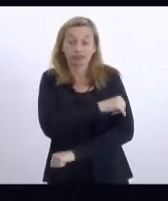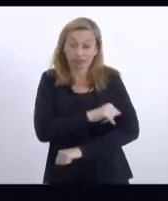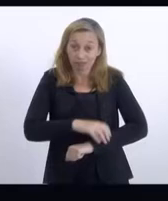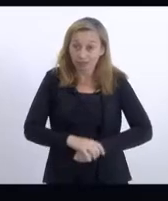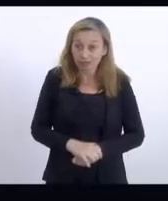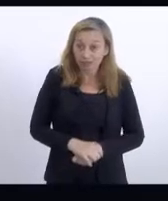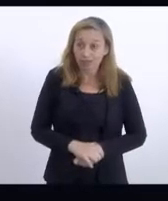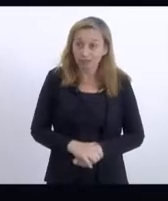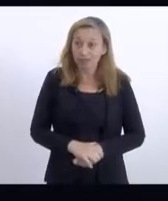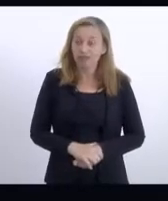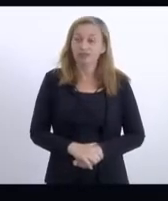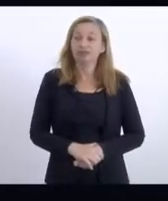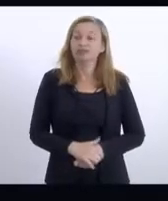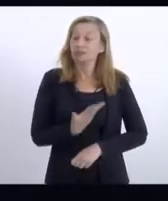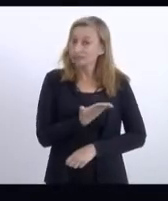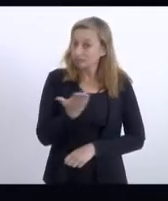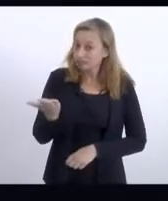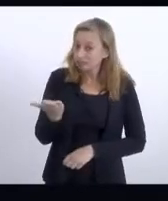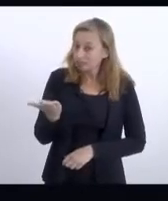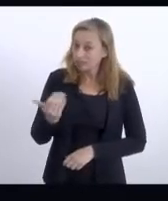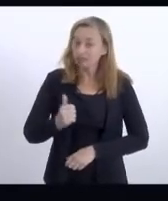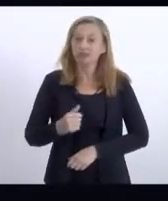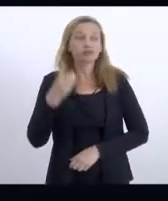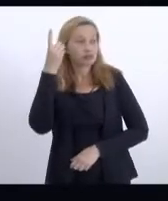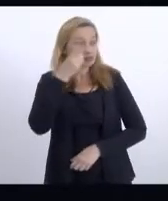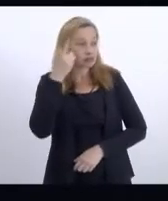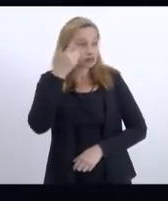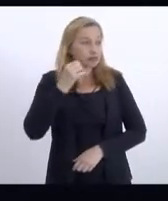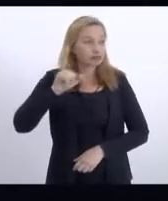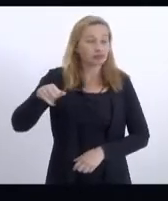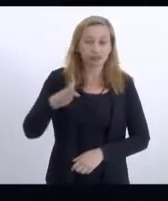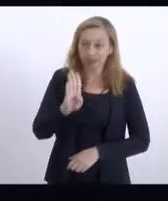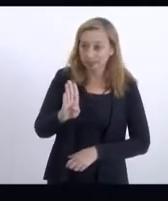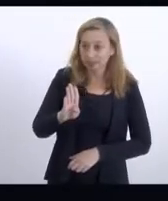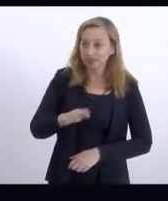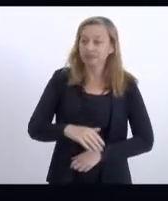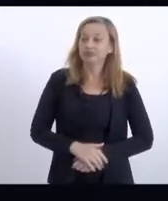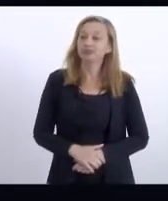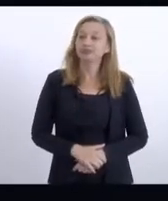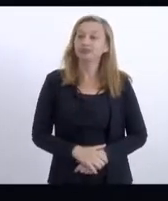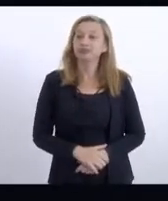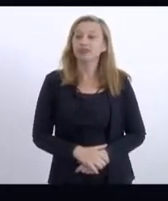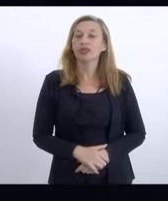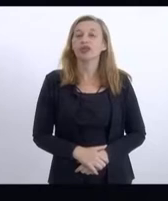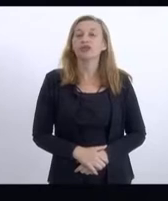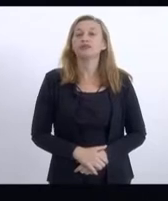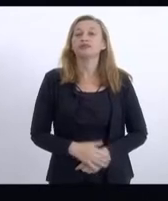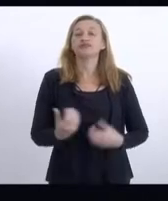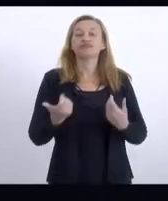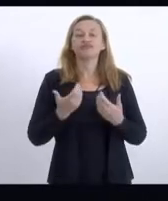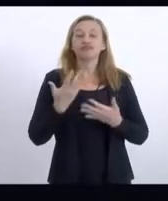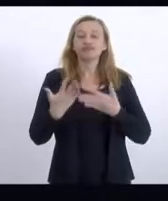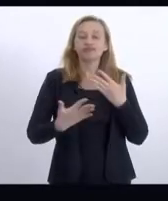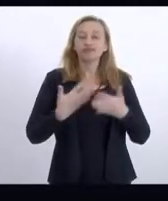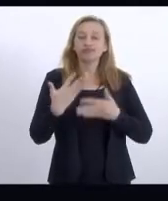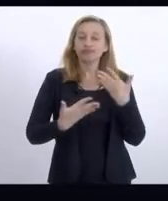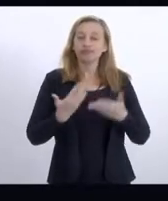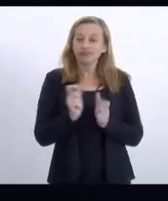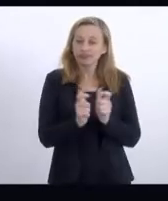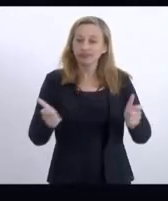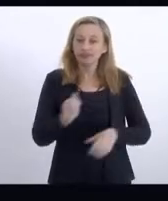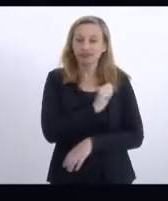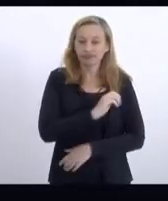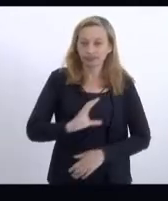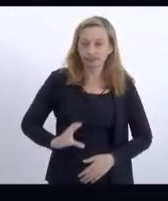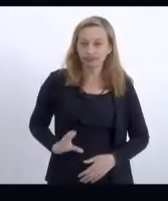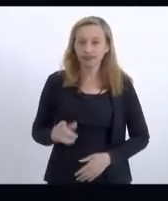capitaneada pelo senhor e pelo deputado Jair Bittencourt. Nós temos uma gratidão enorme, deputado André Siciliano e